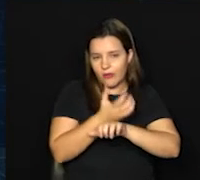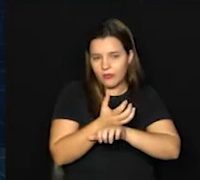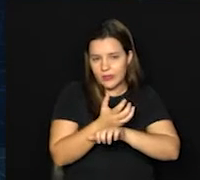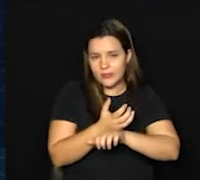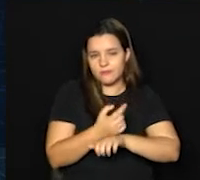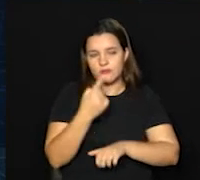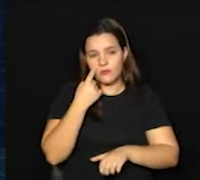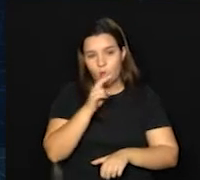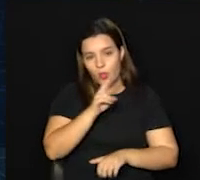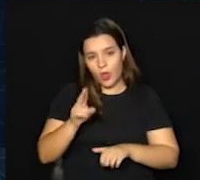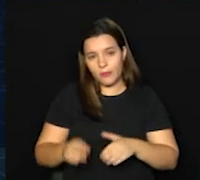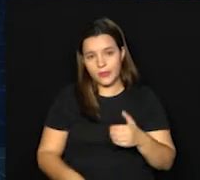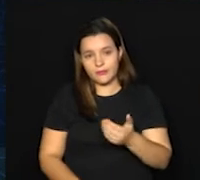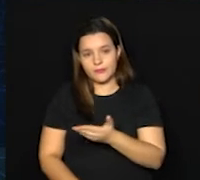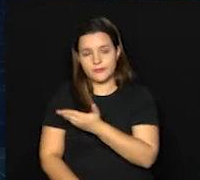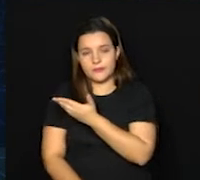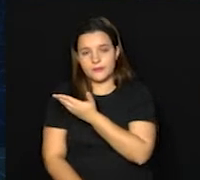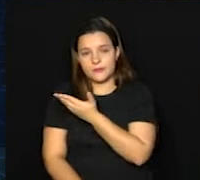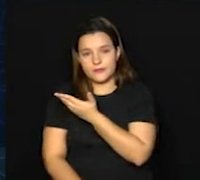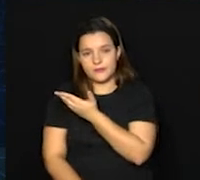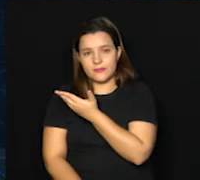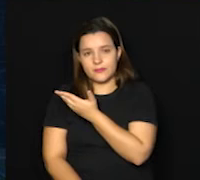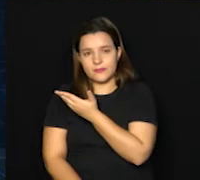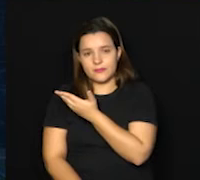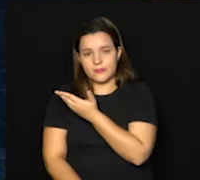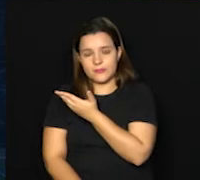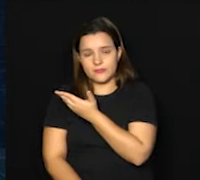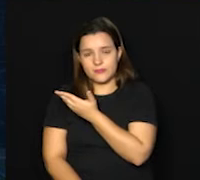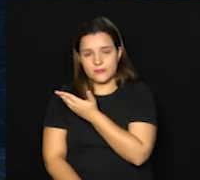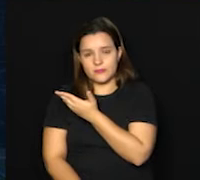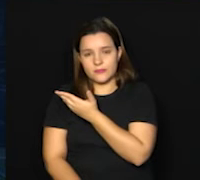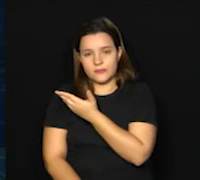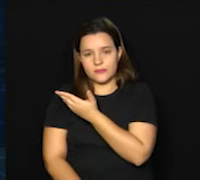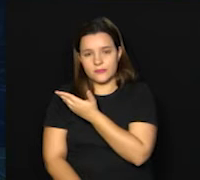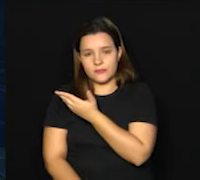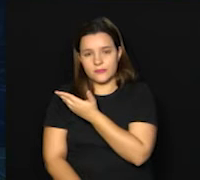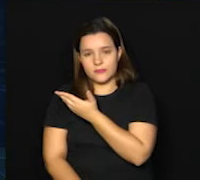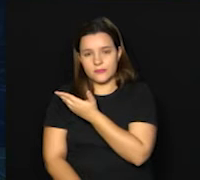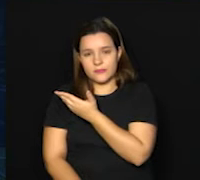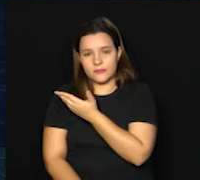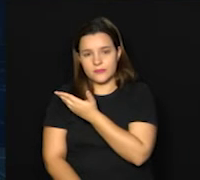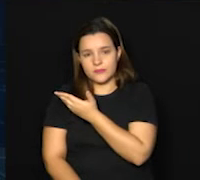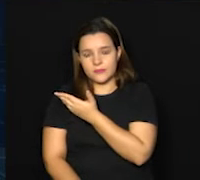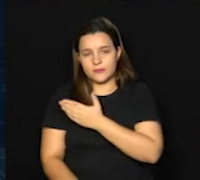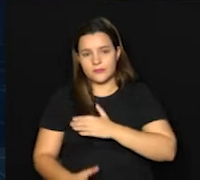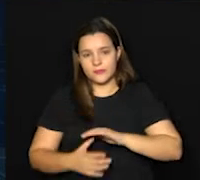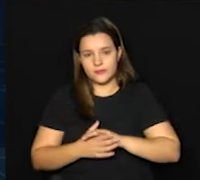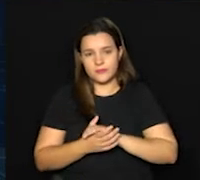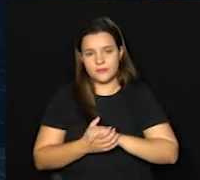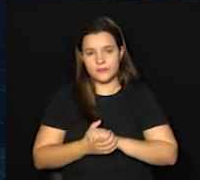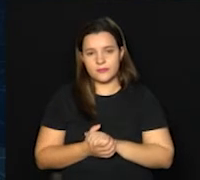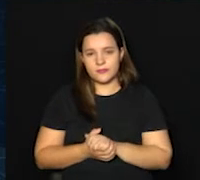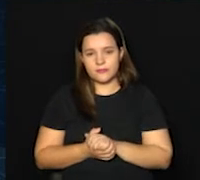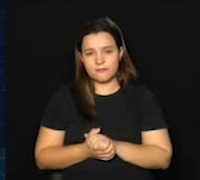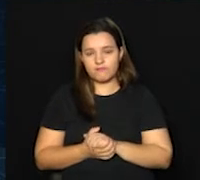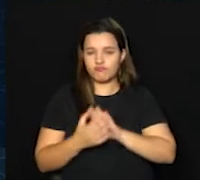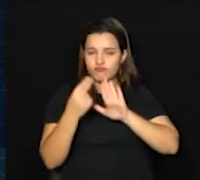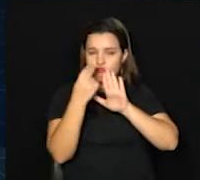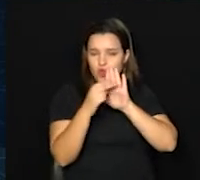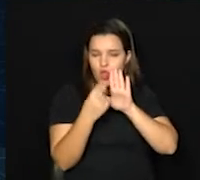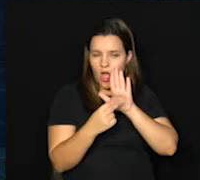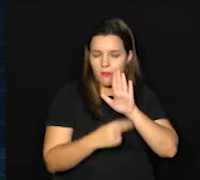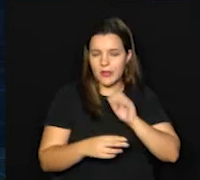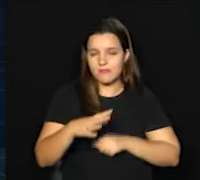Engenheiro Coelho, Santo Antônio de Posse, Pedreira com 566, Olambra, 395